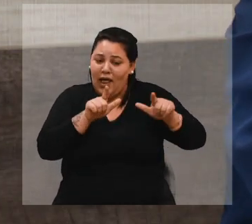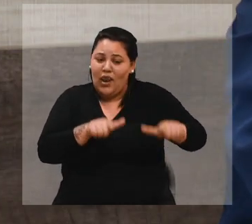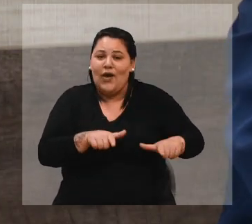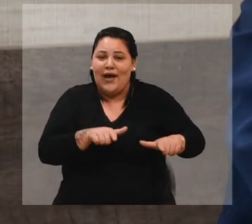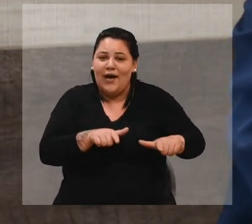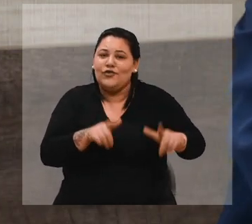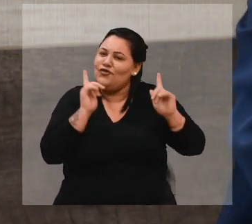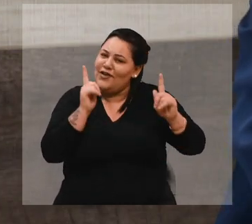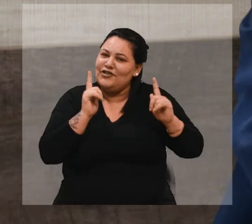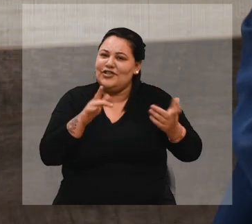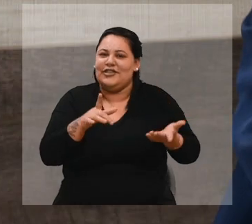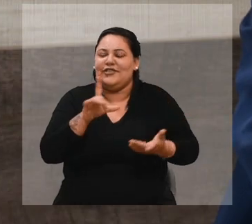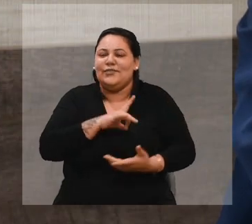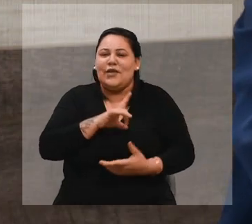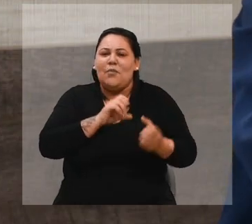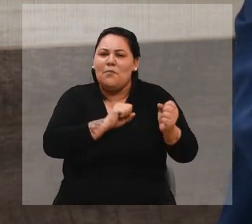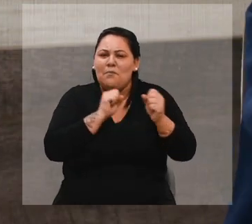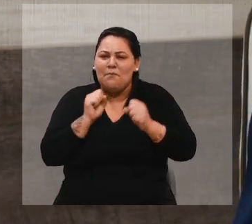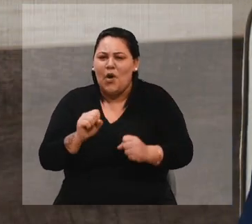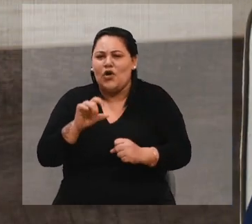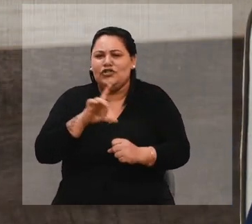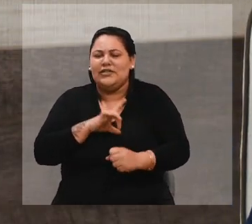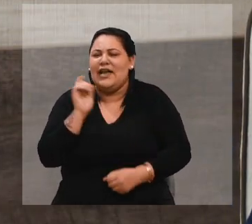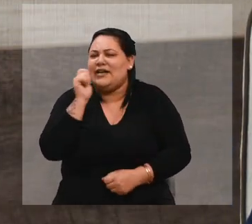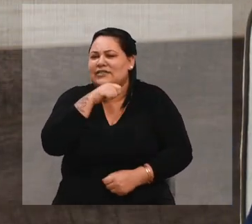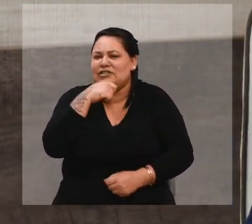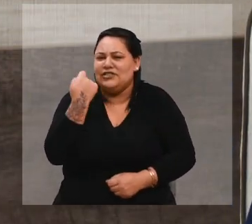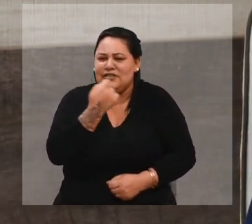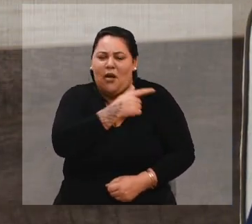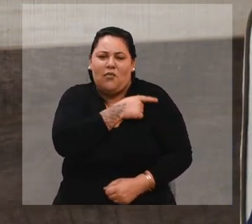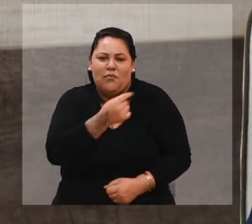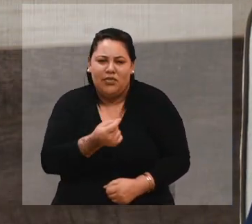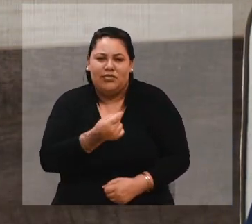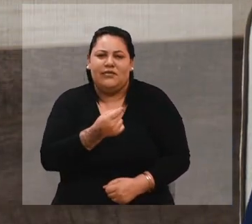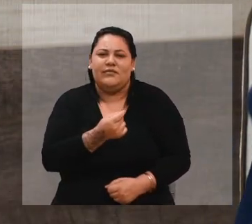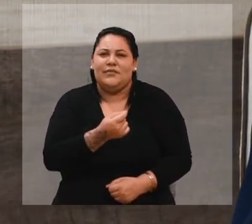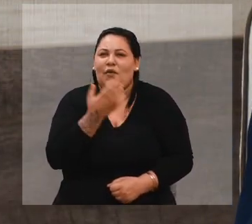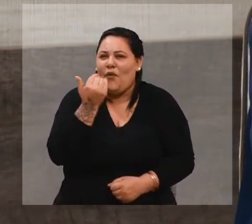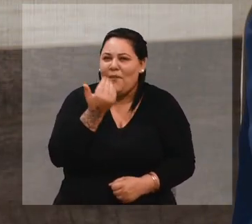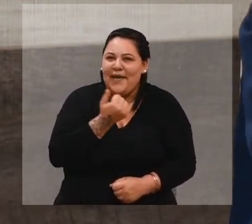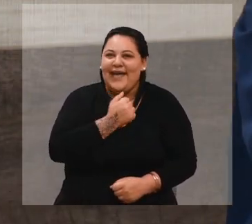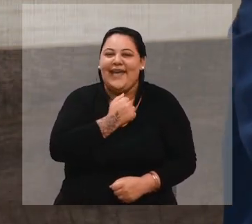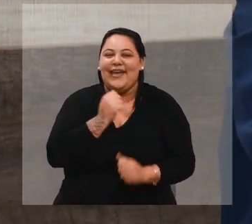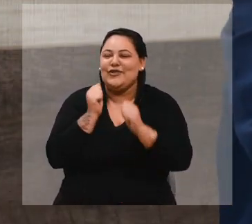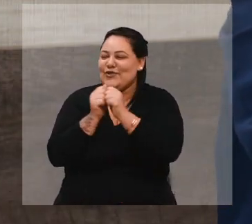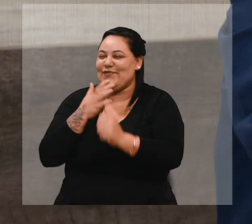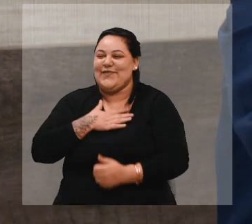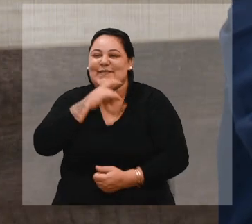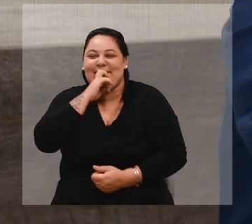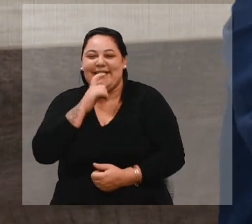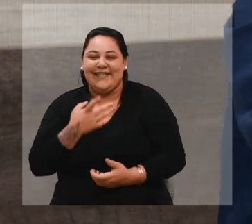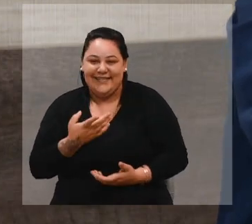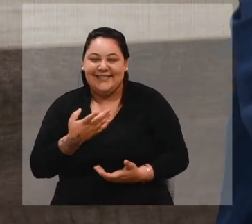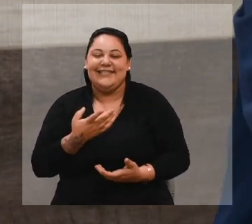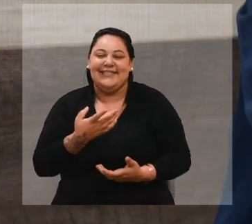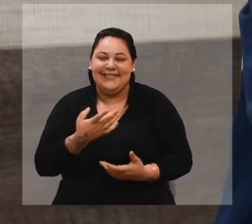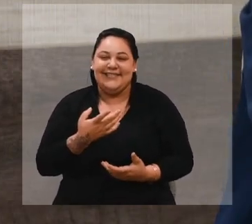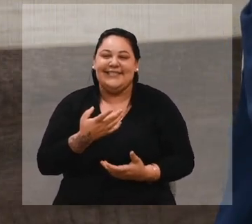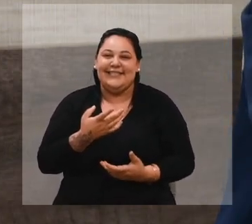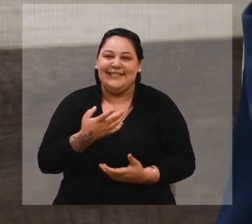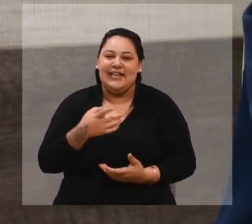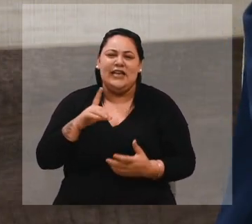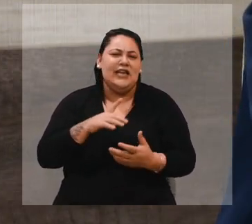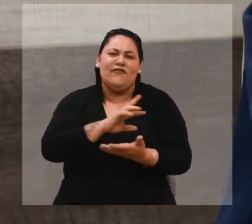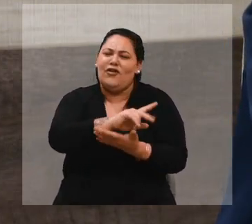você pode lá ter cervejarias artesanais, você pode ter lá pastelaria, para ir lá comer o pastel com meu pai, enfim, sem